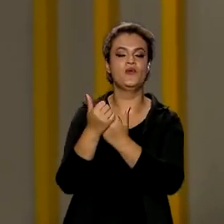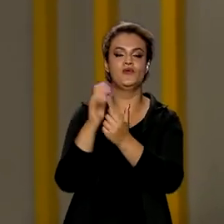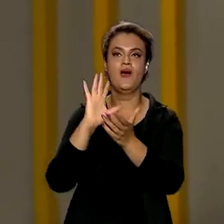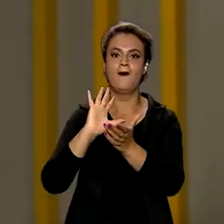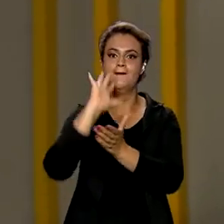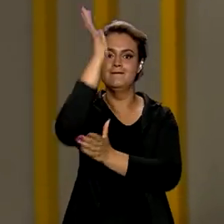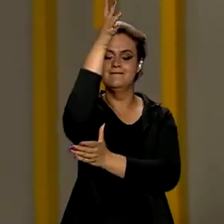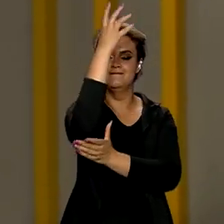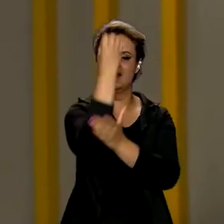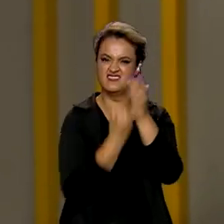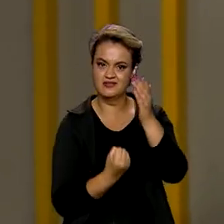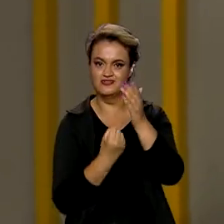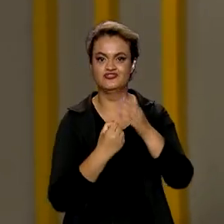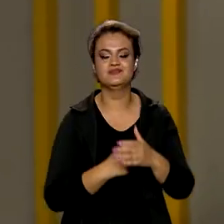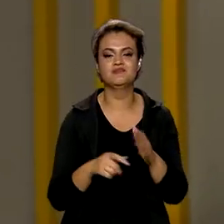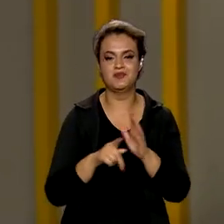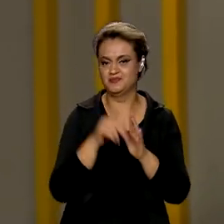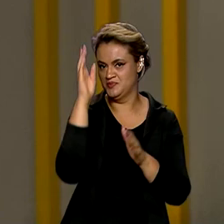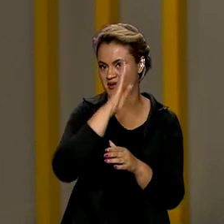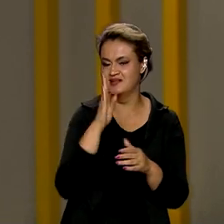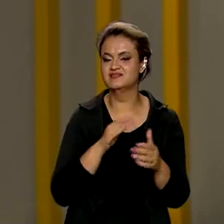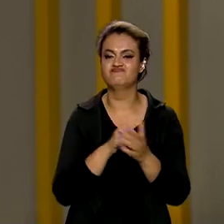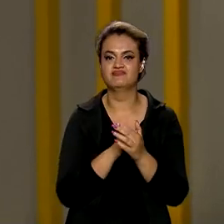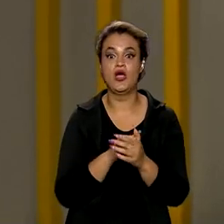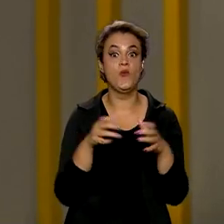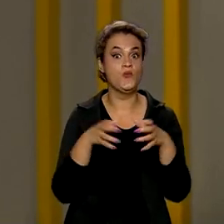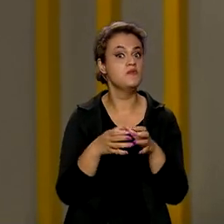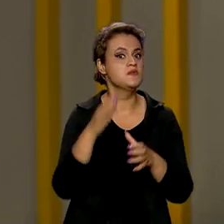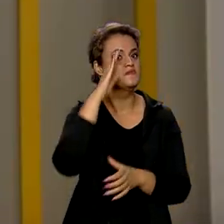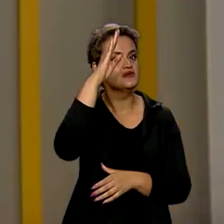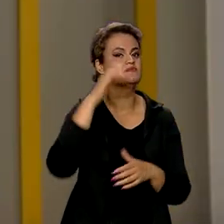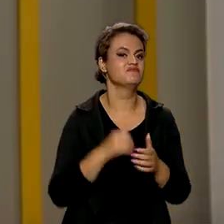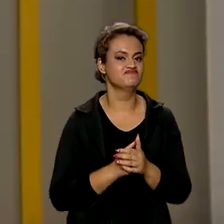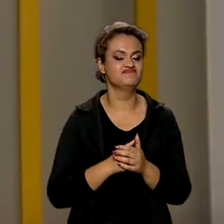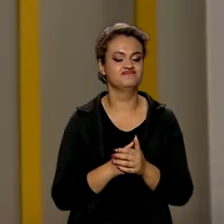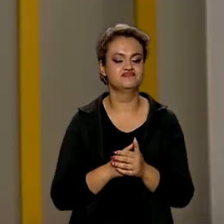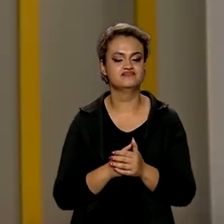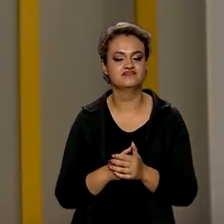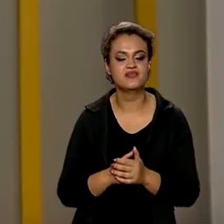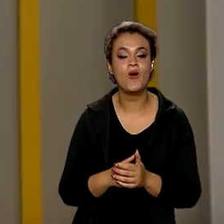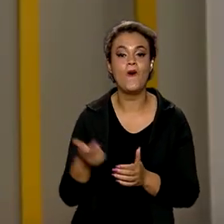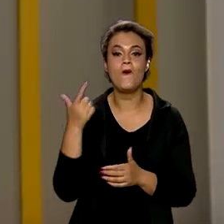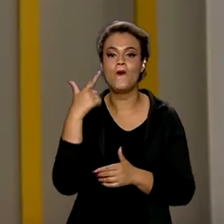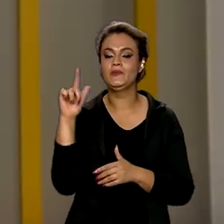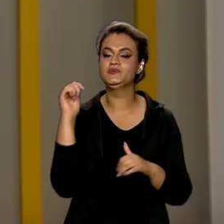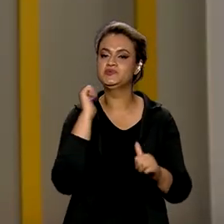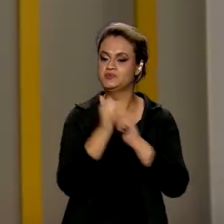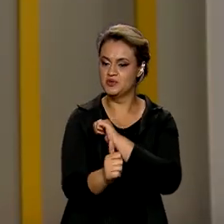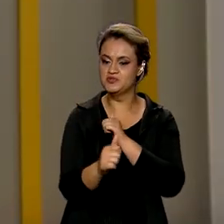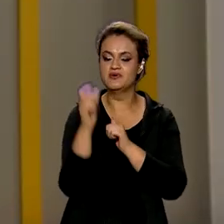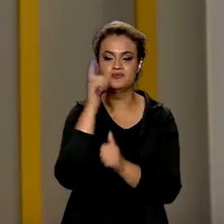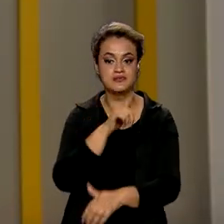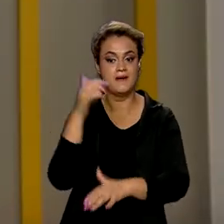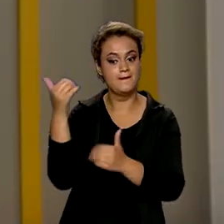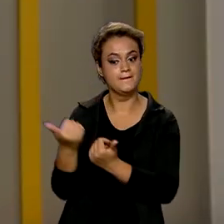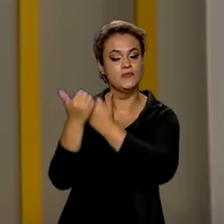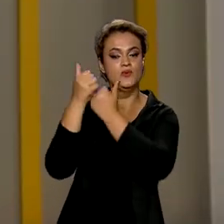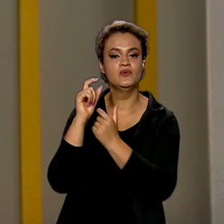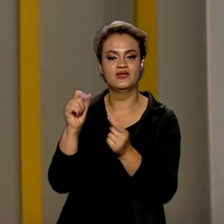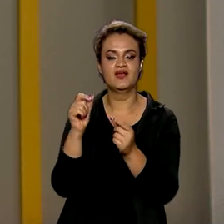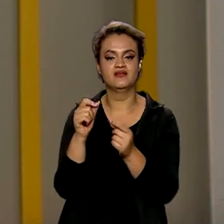Brasil, que é a principal liga nacional de basquete do país. E outro esporte que vai receber apoio do banco é